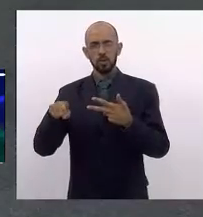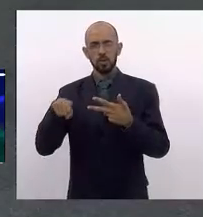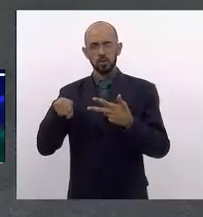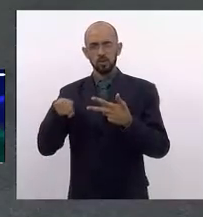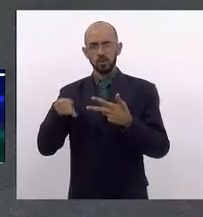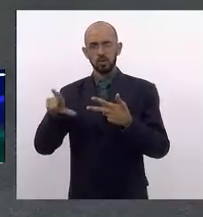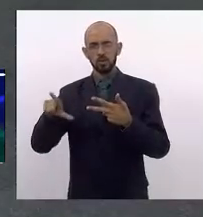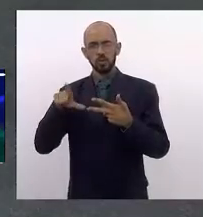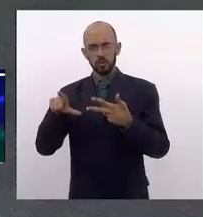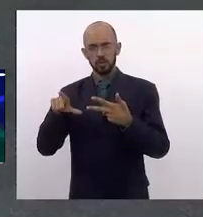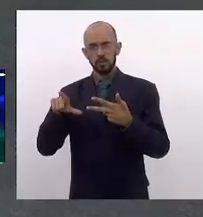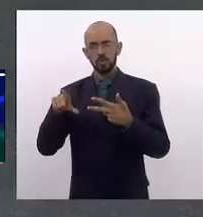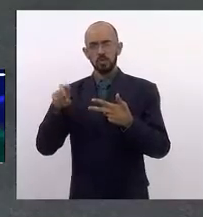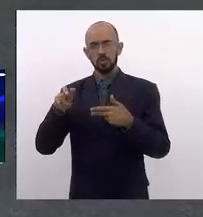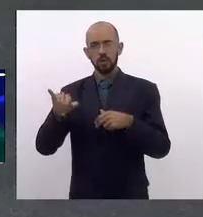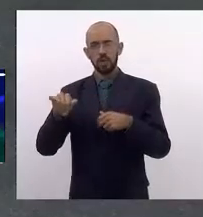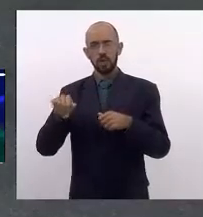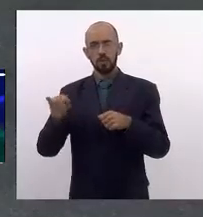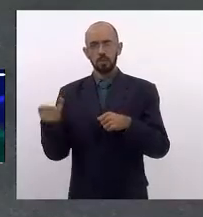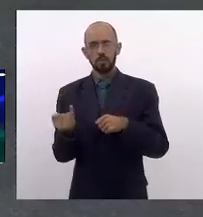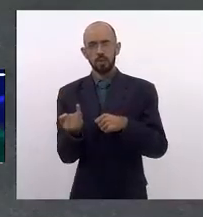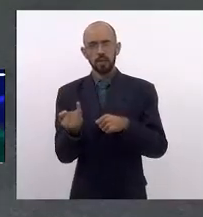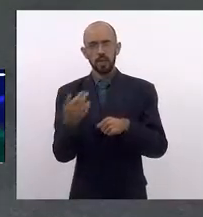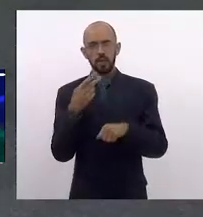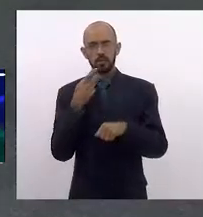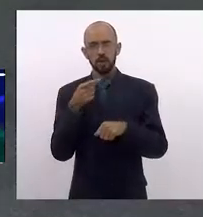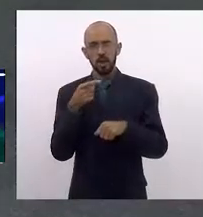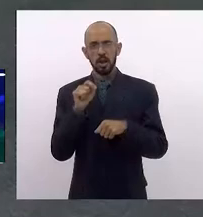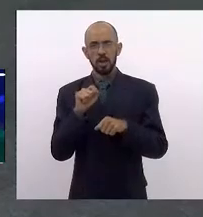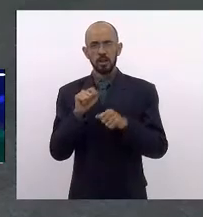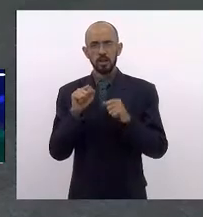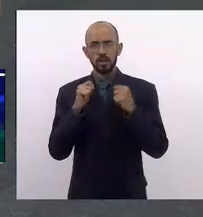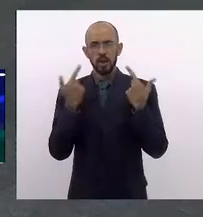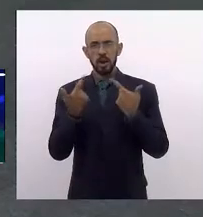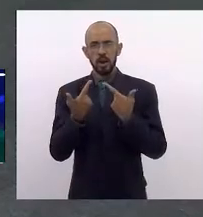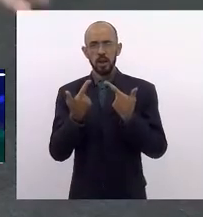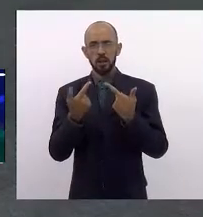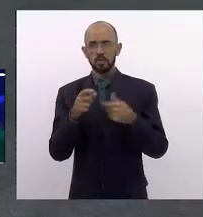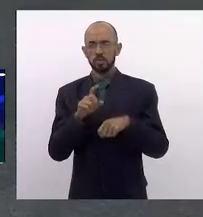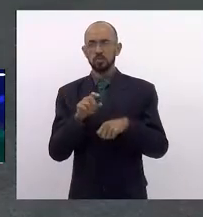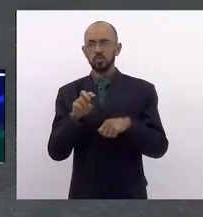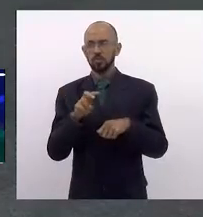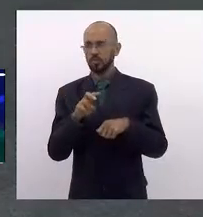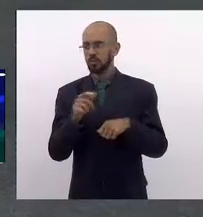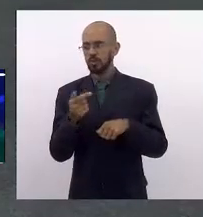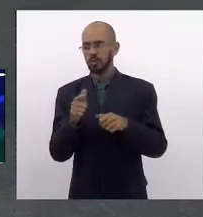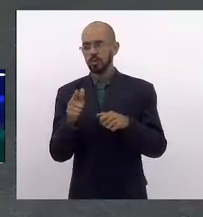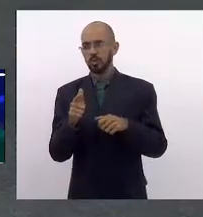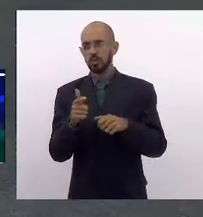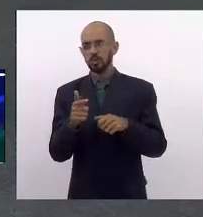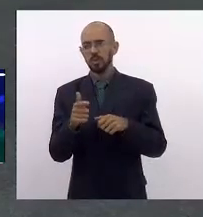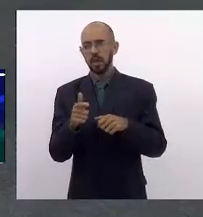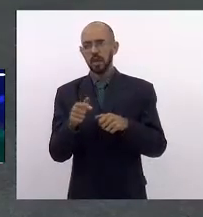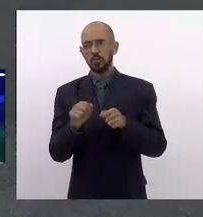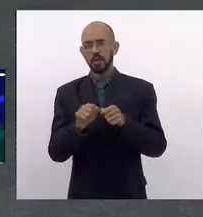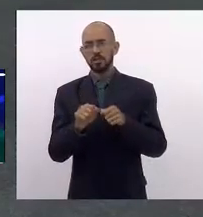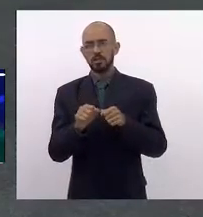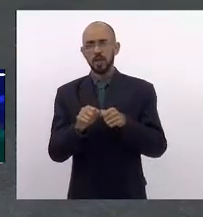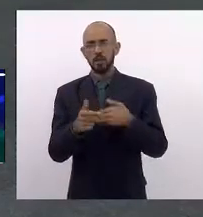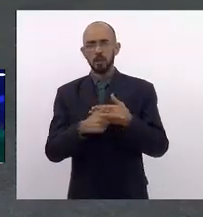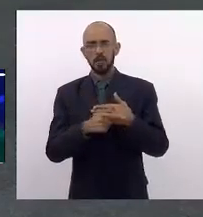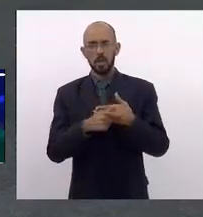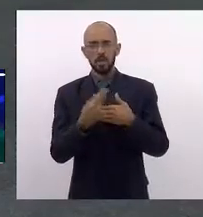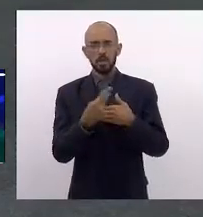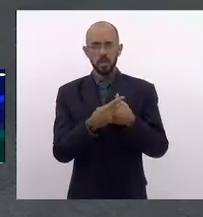Vai se aproveitar dessa Bessa vai ter que o Parlamento Fluminense não fez seu papel daí eu moro vai colocar o seu filho Barra do Braço para